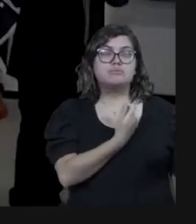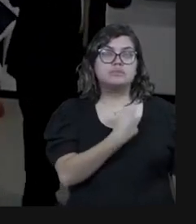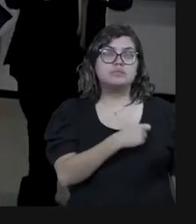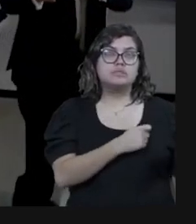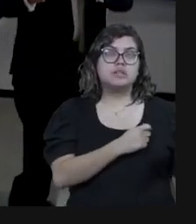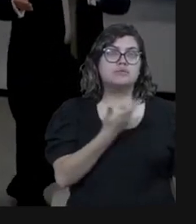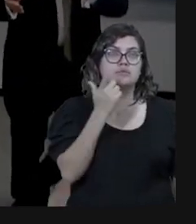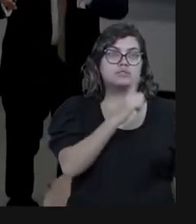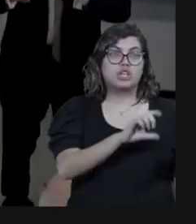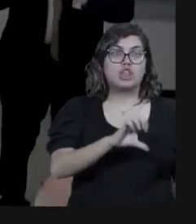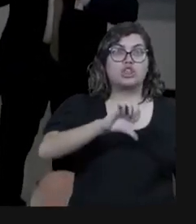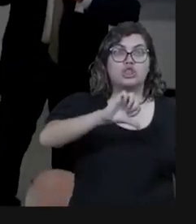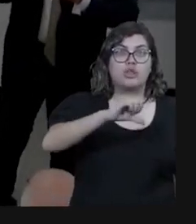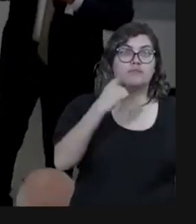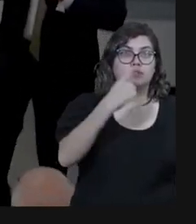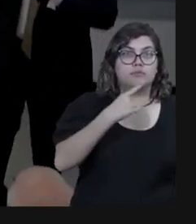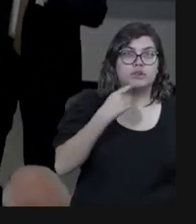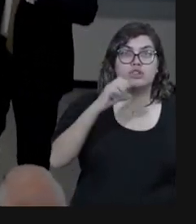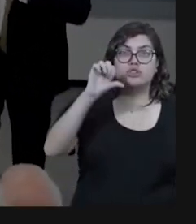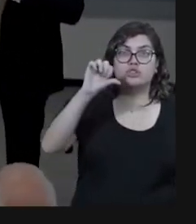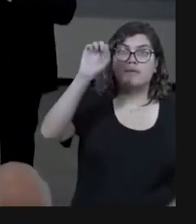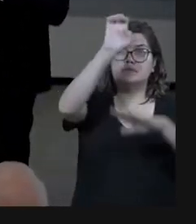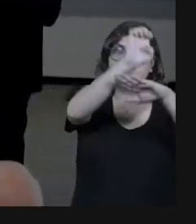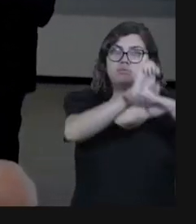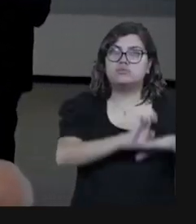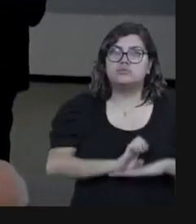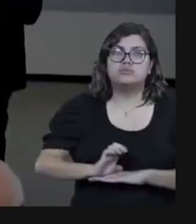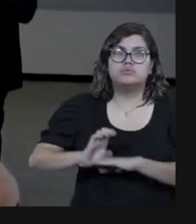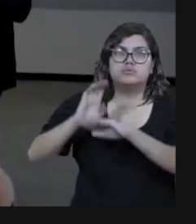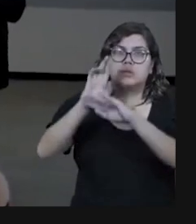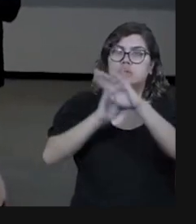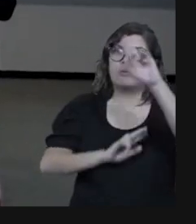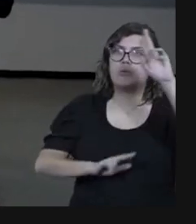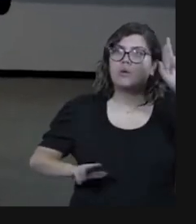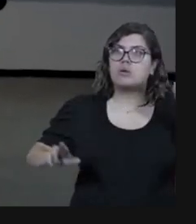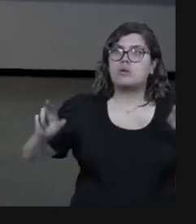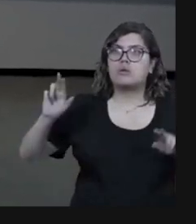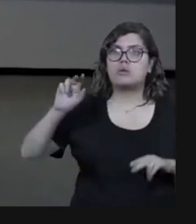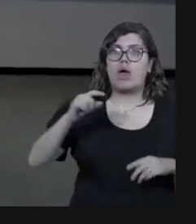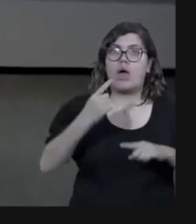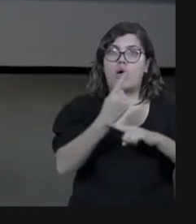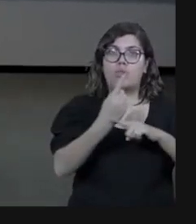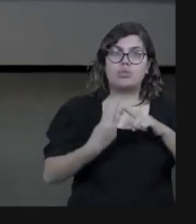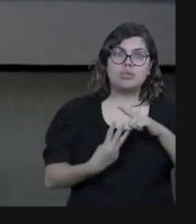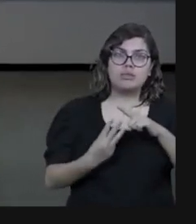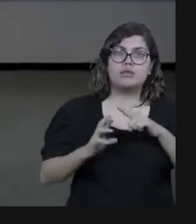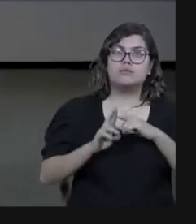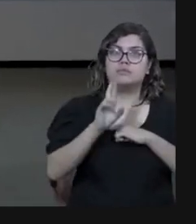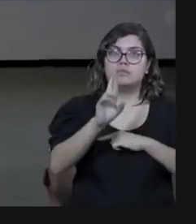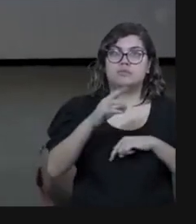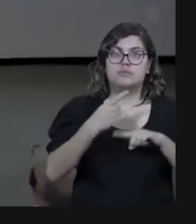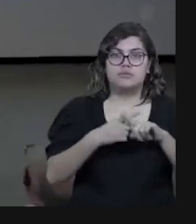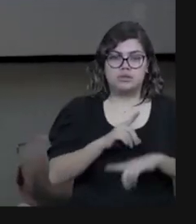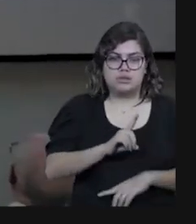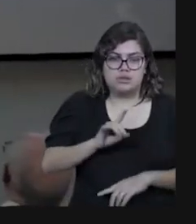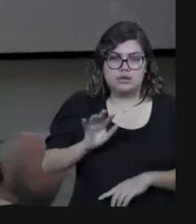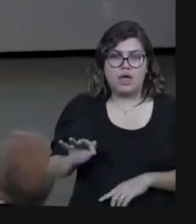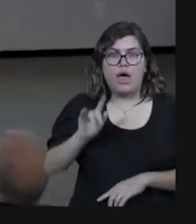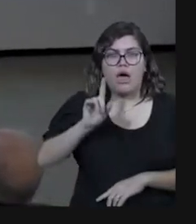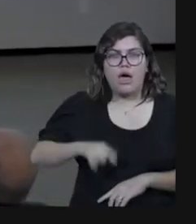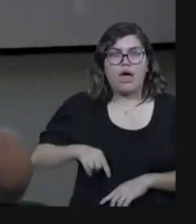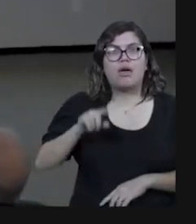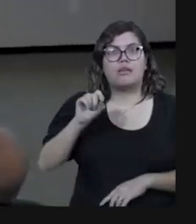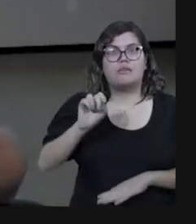em 9 estados diferentes, né, um terço das representações da federação, já que o Distrito Federal é considerado um estado